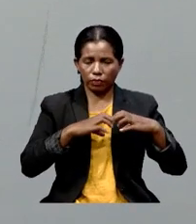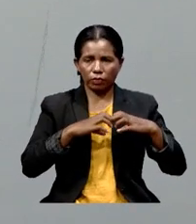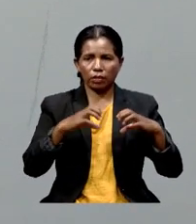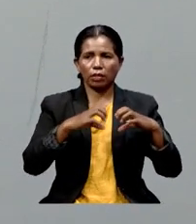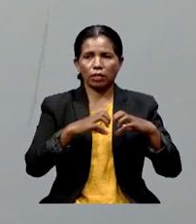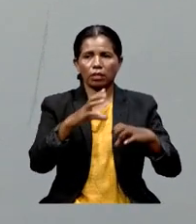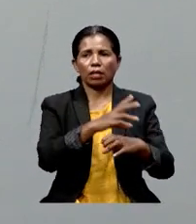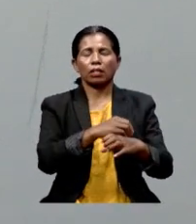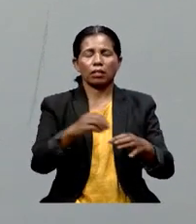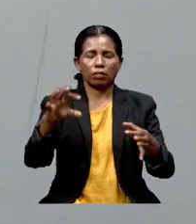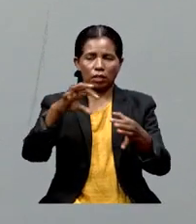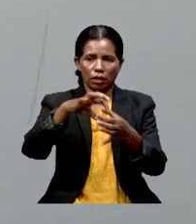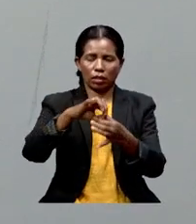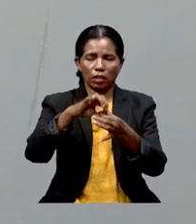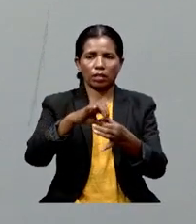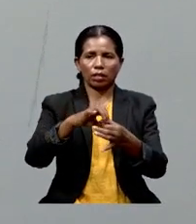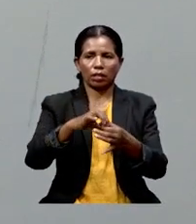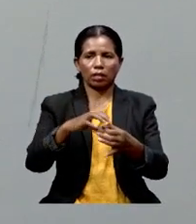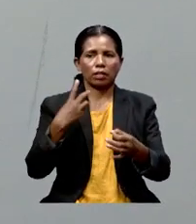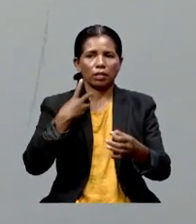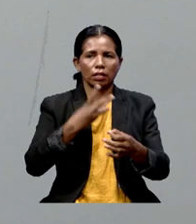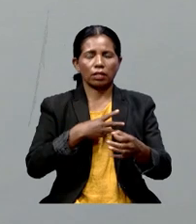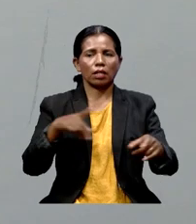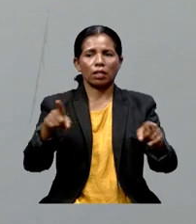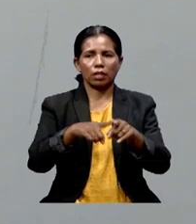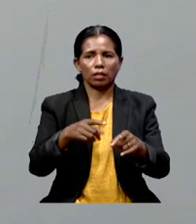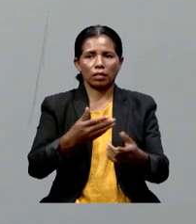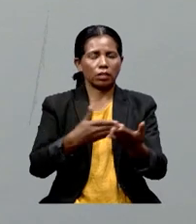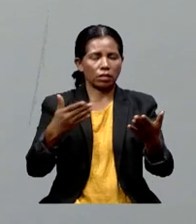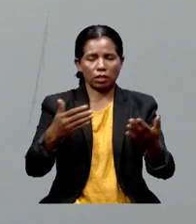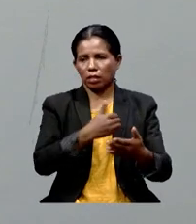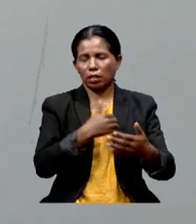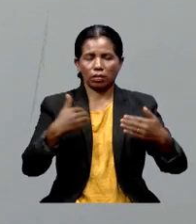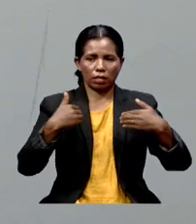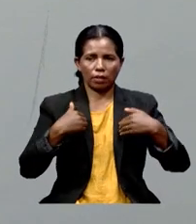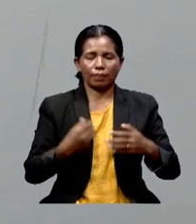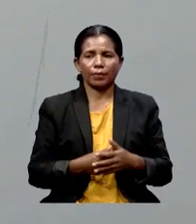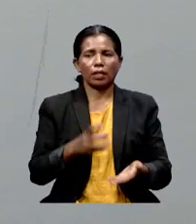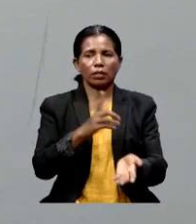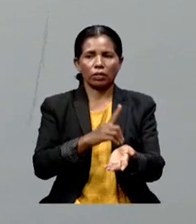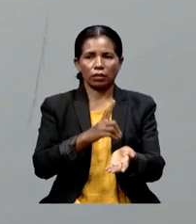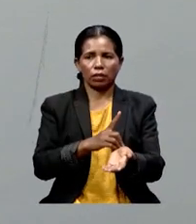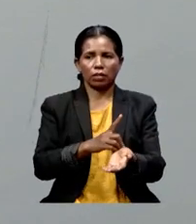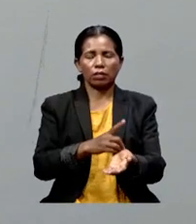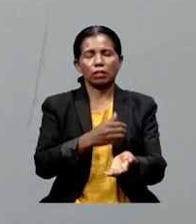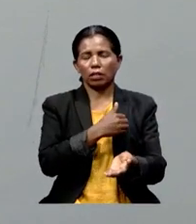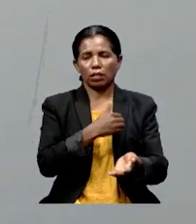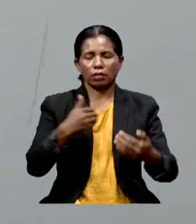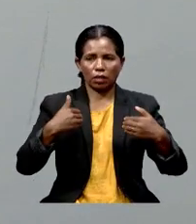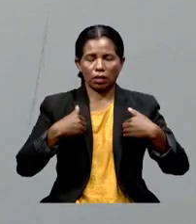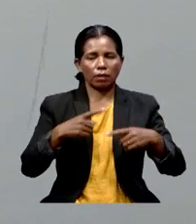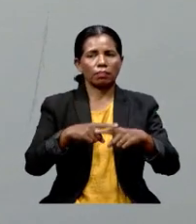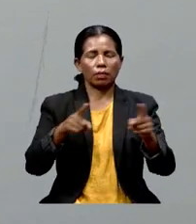para tal cadele né retene a intervenção se graças nem para se dar isso ir a e tem médico mas se dá ir a mas bem